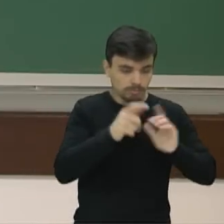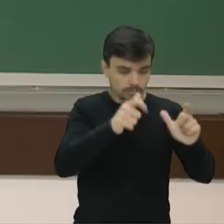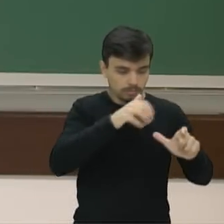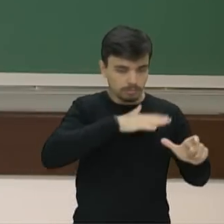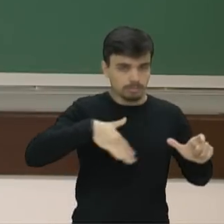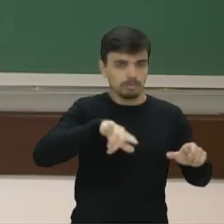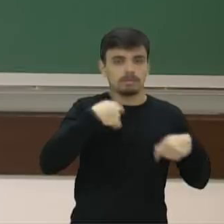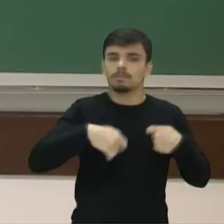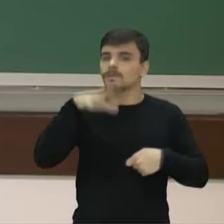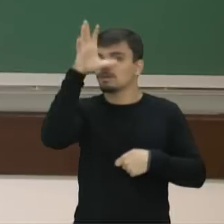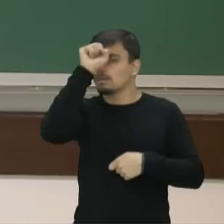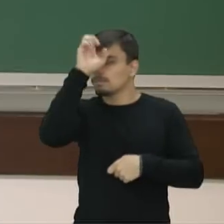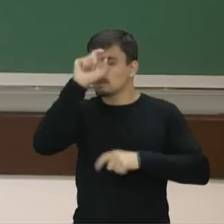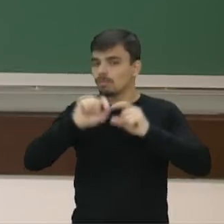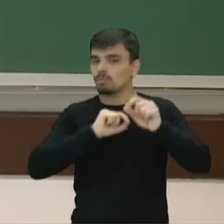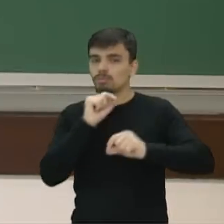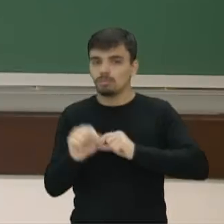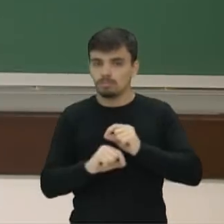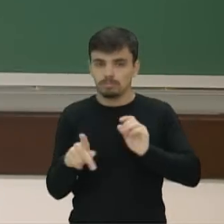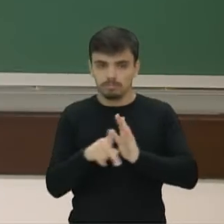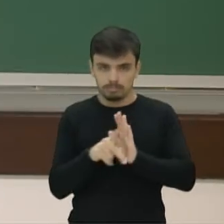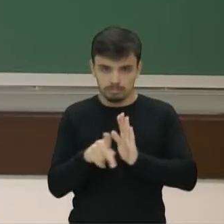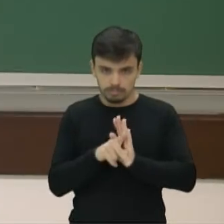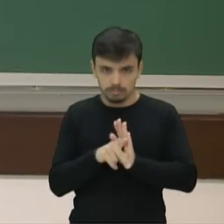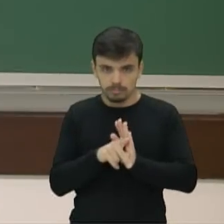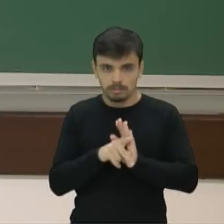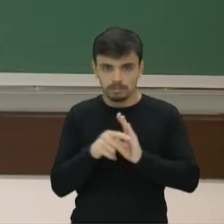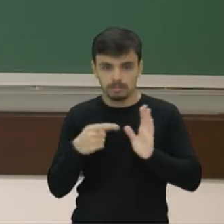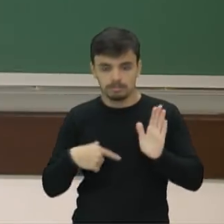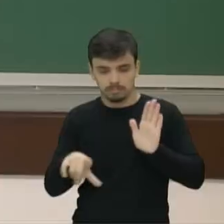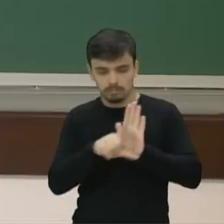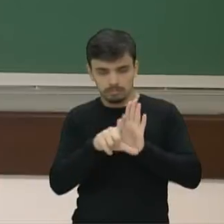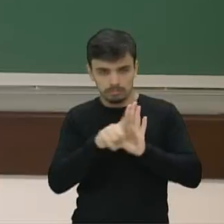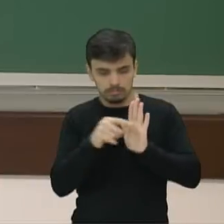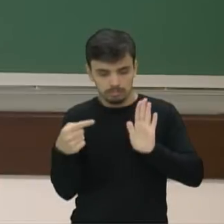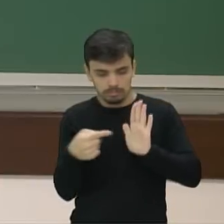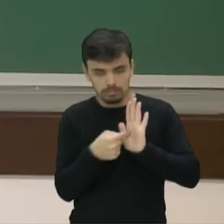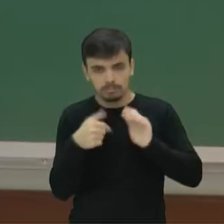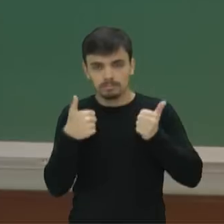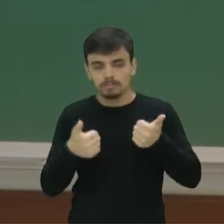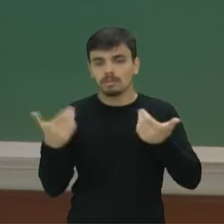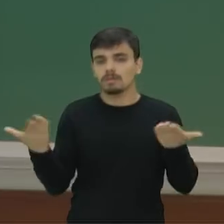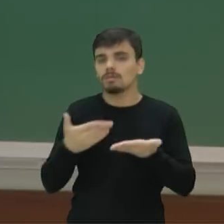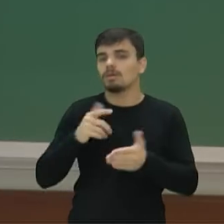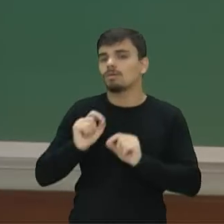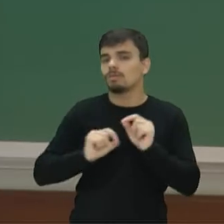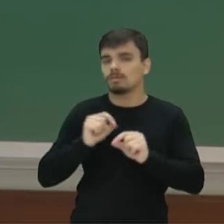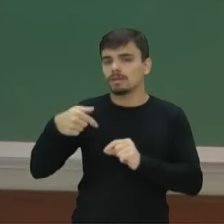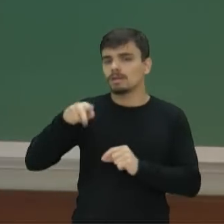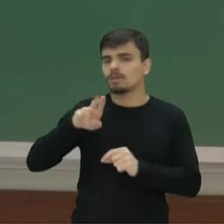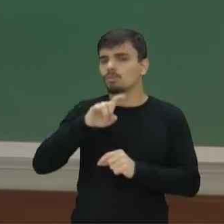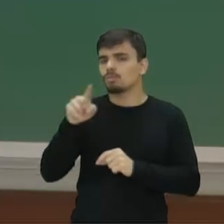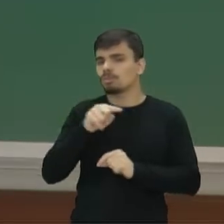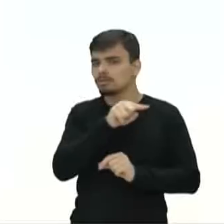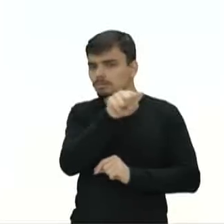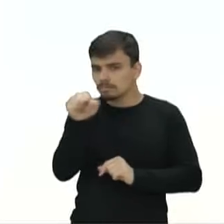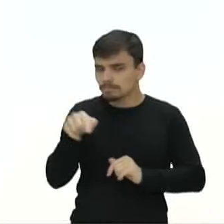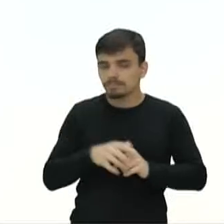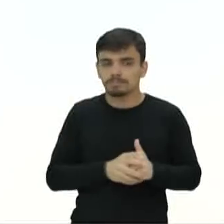que atender aos critérios previstos na lei. E agora aqui o nosso quiz na tela para você. Vamos lá,